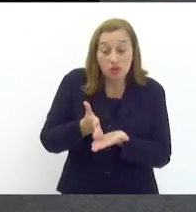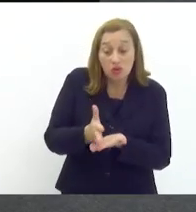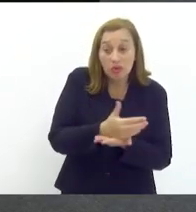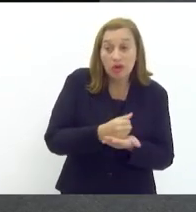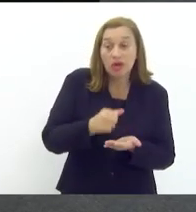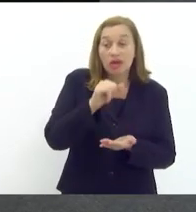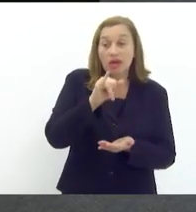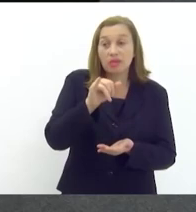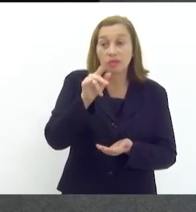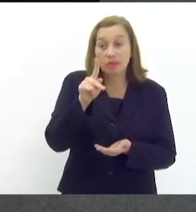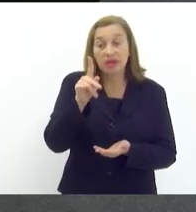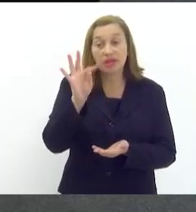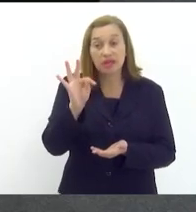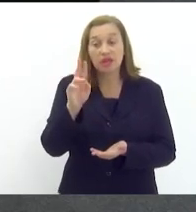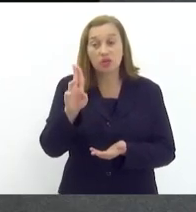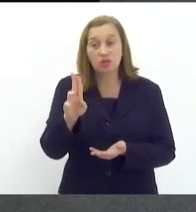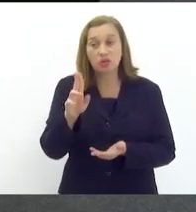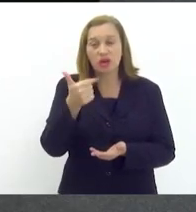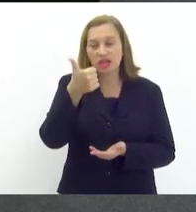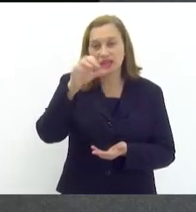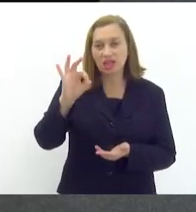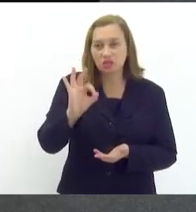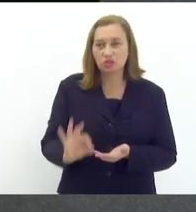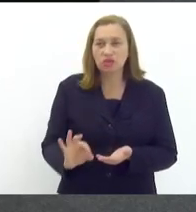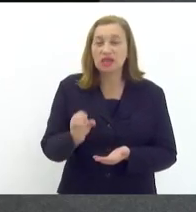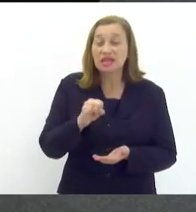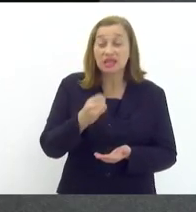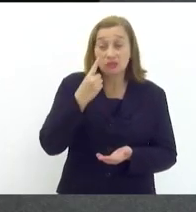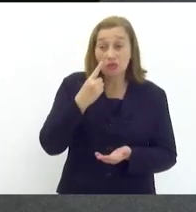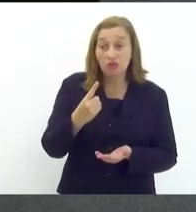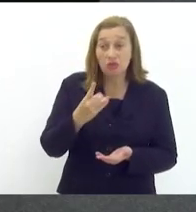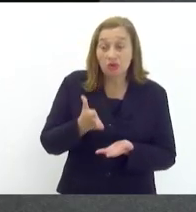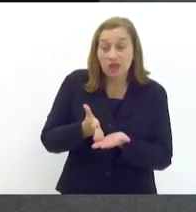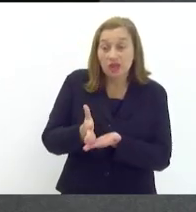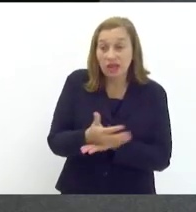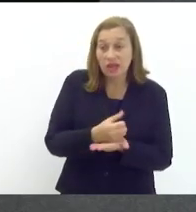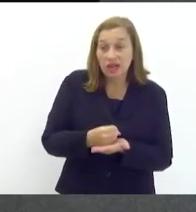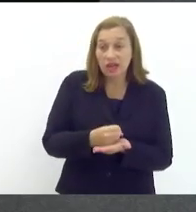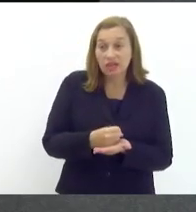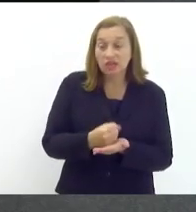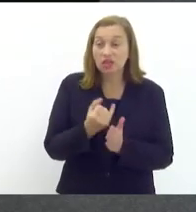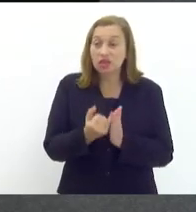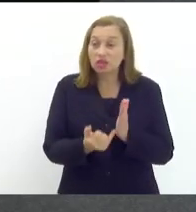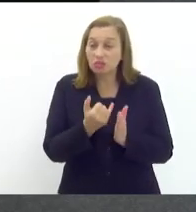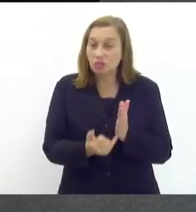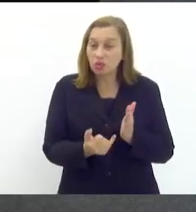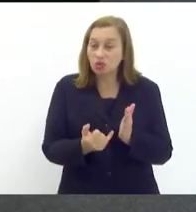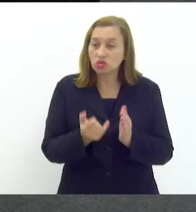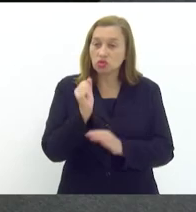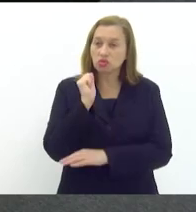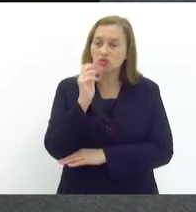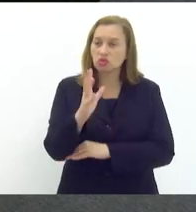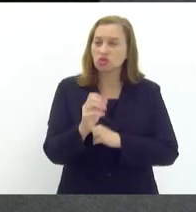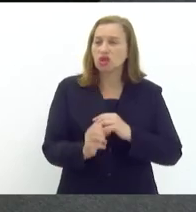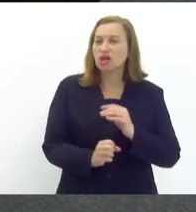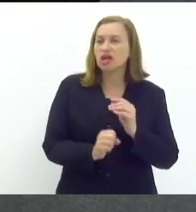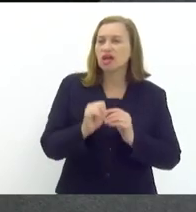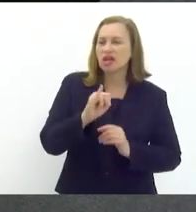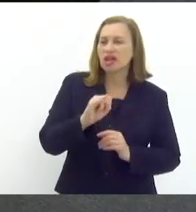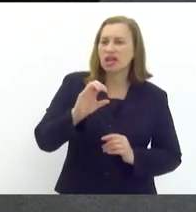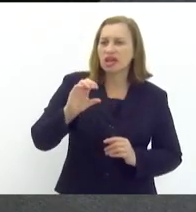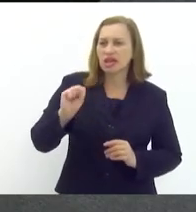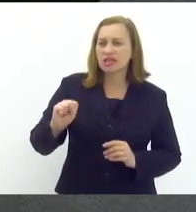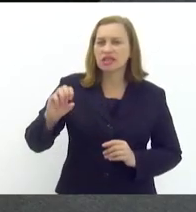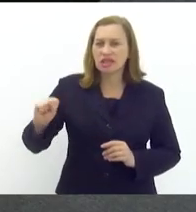IPTU é 10% disso se a gente for pegar o que arrecada de imposto sobre serviço qualquer natureza e ss chega perto de